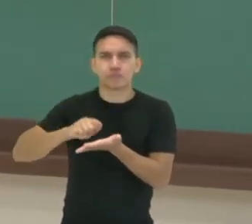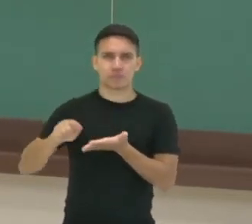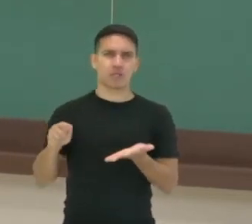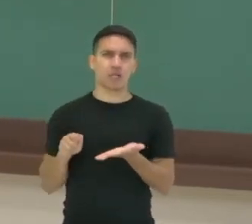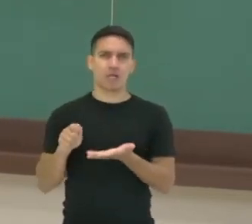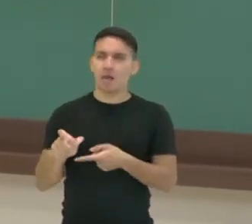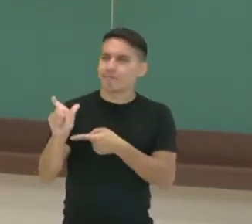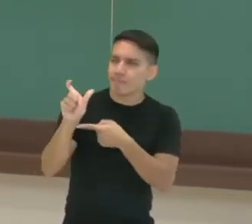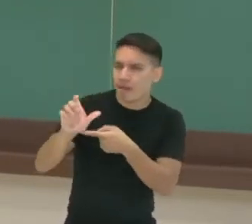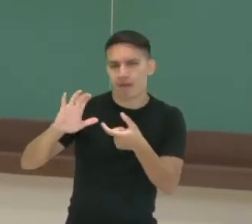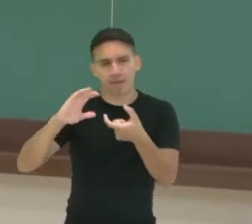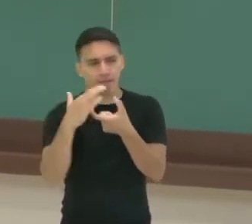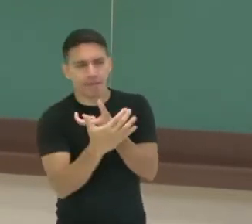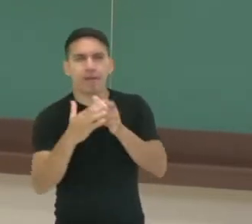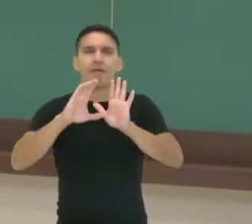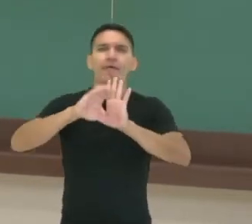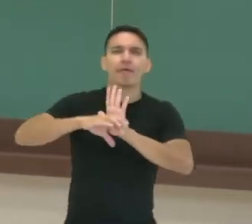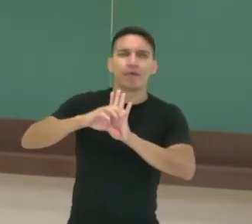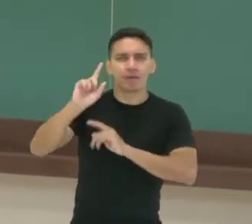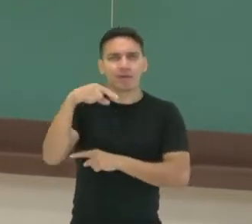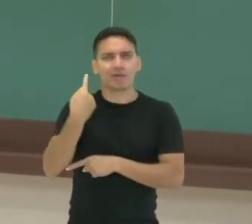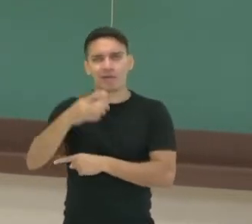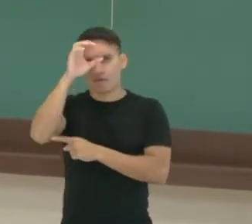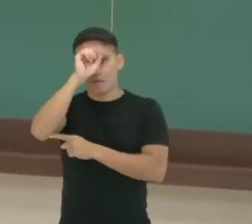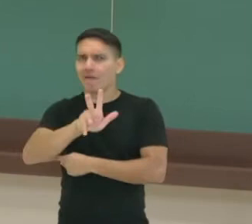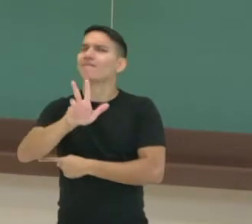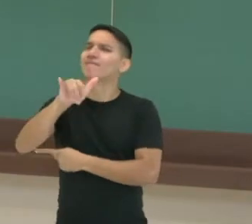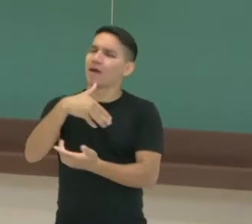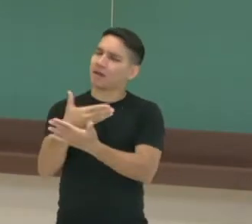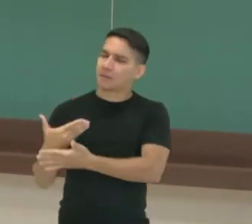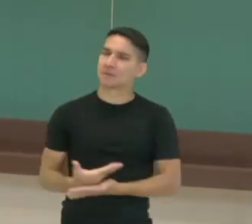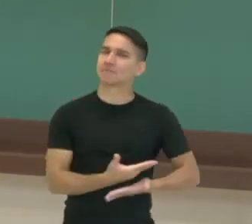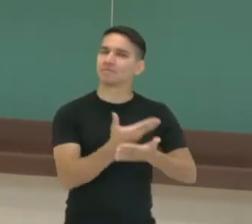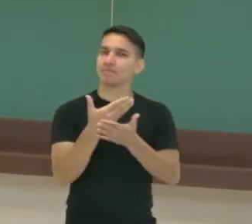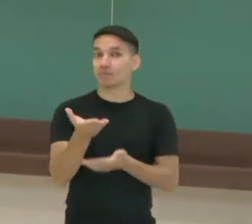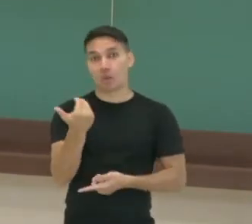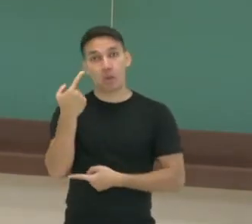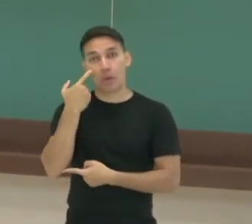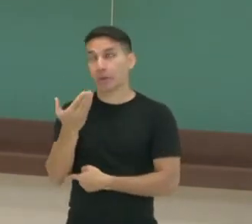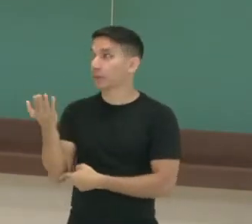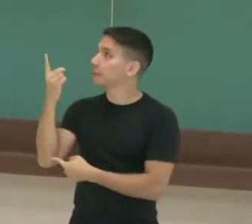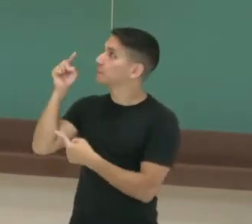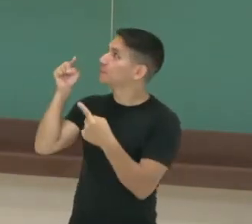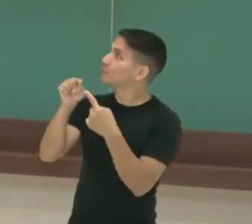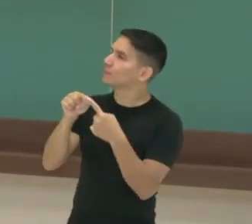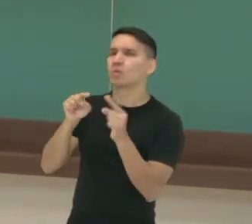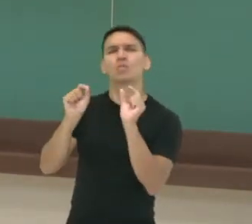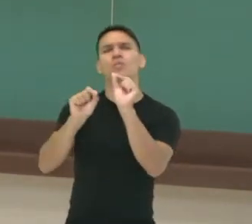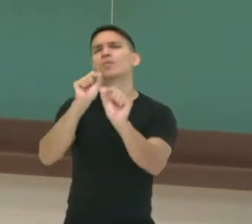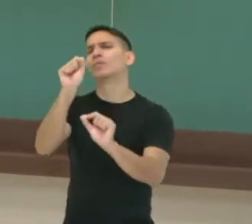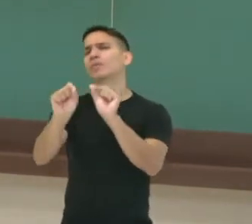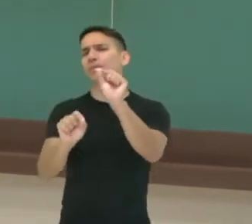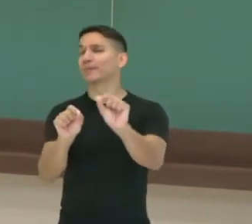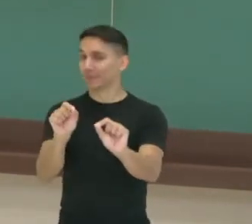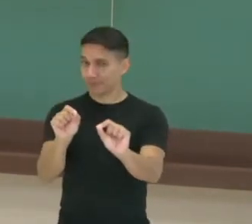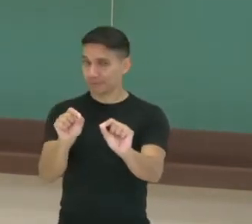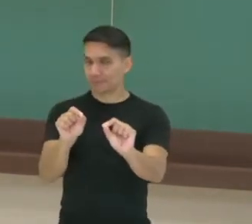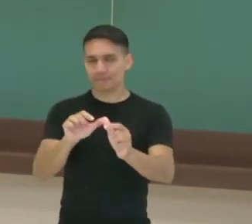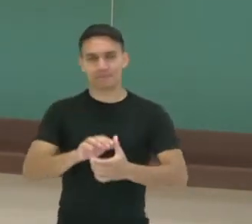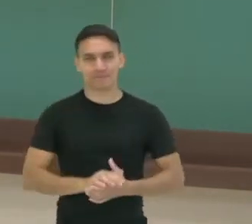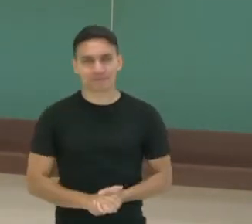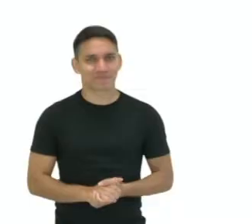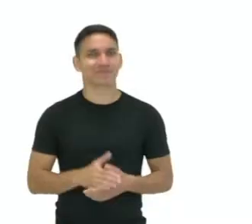palavras, conceitos que nós vamos aprender nessa aula. Então vamos lá? Qual é o objetivo da